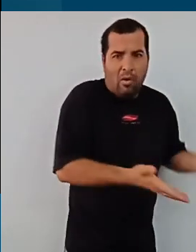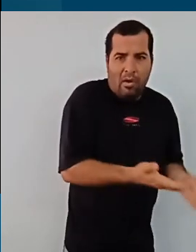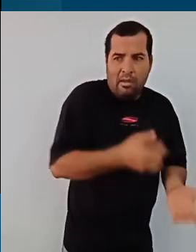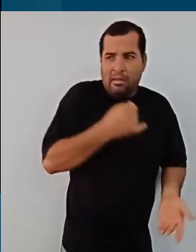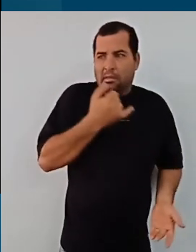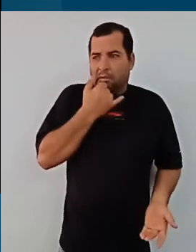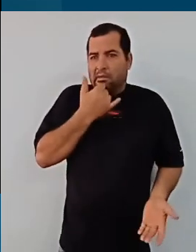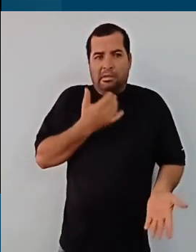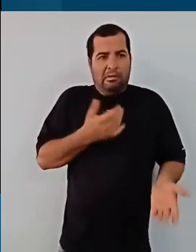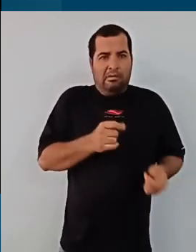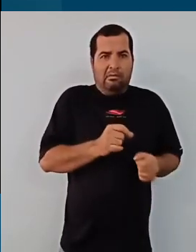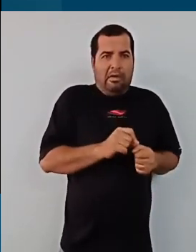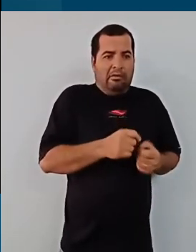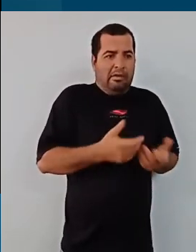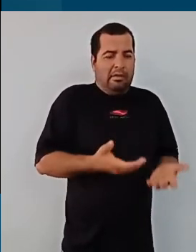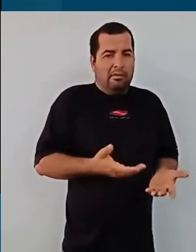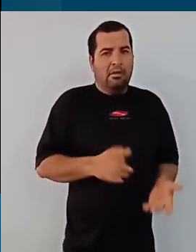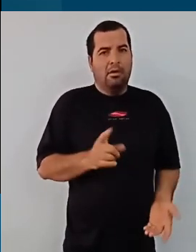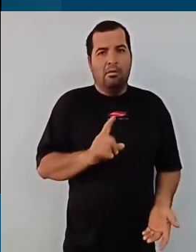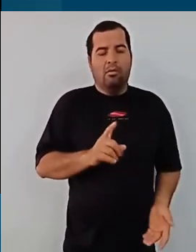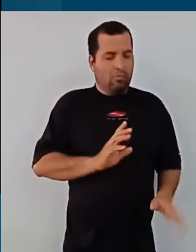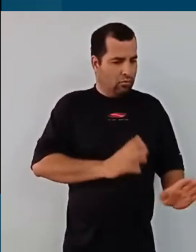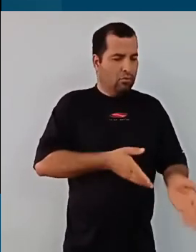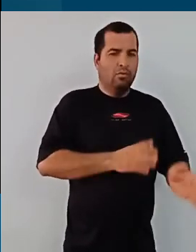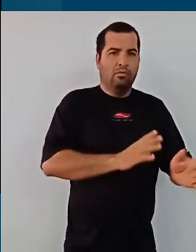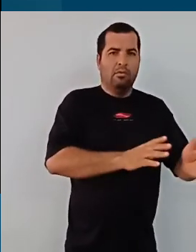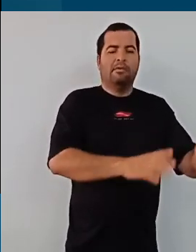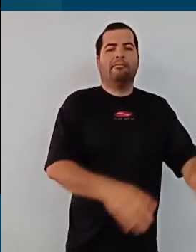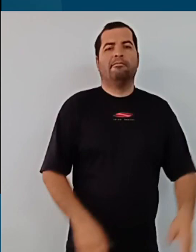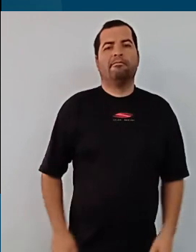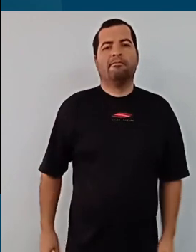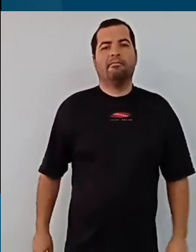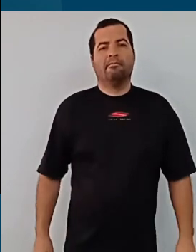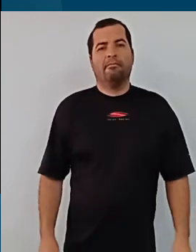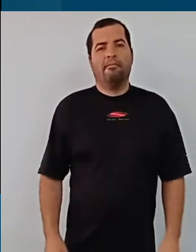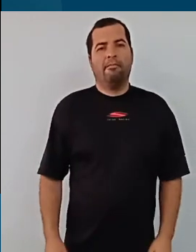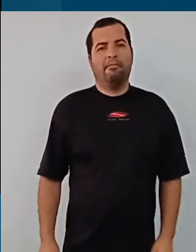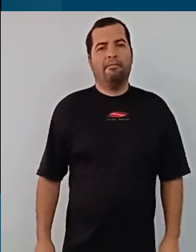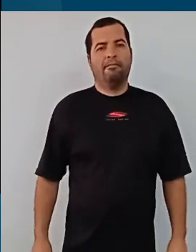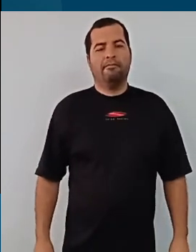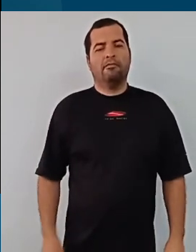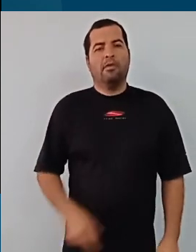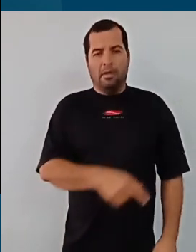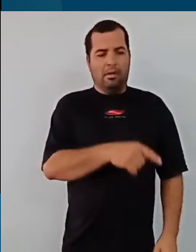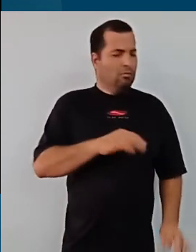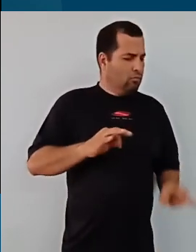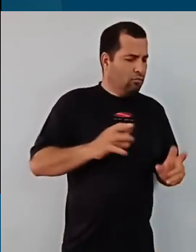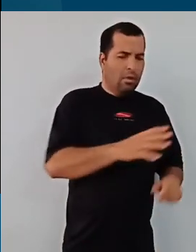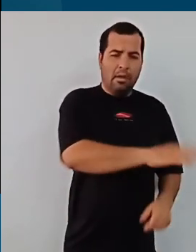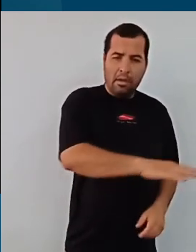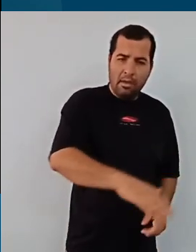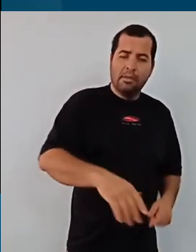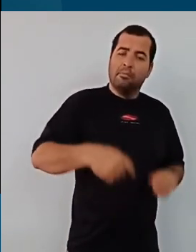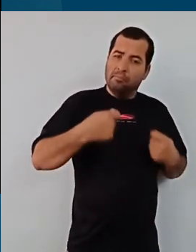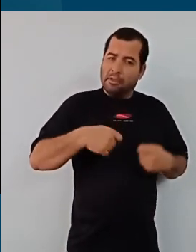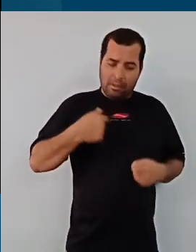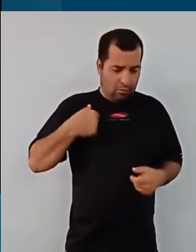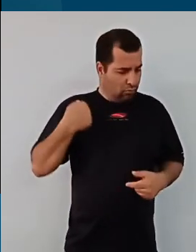agora toca o barco. Não tem toca o barco, não. Né? Esses meninos merecem muito da gente agora.